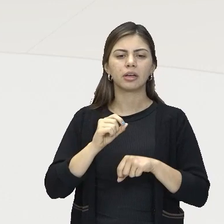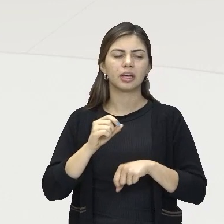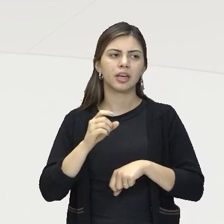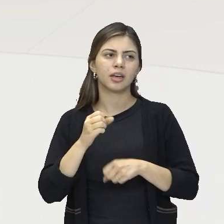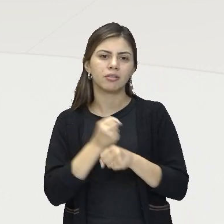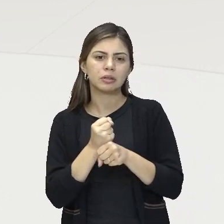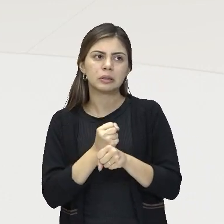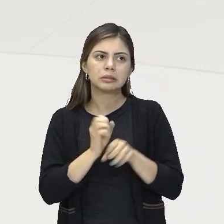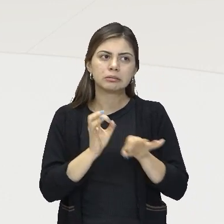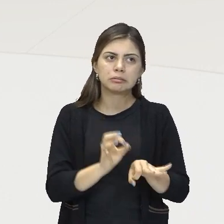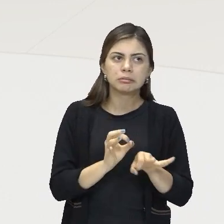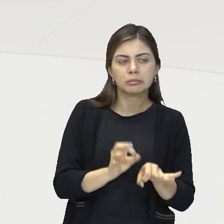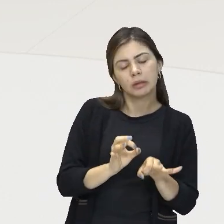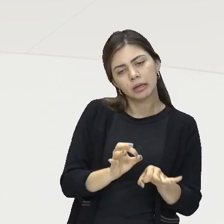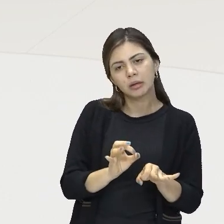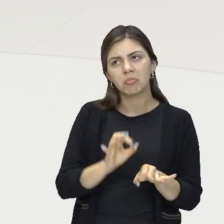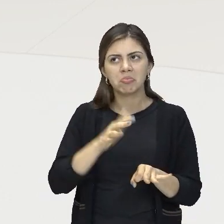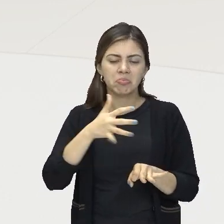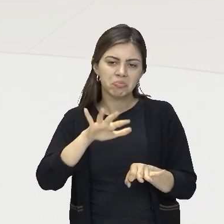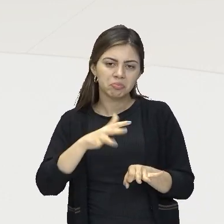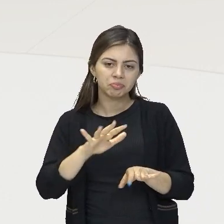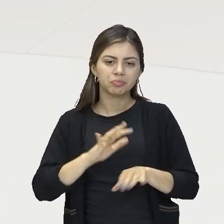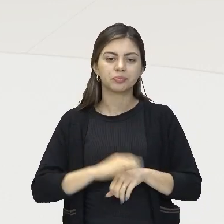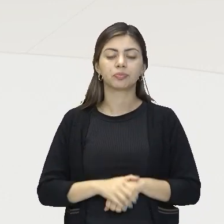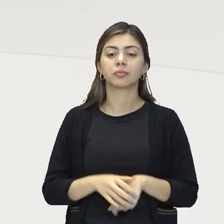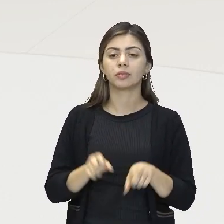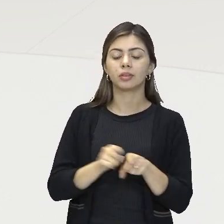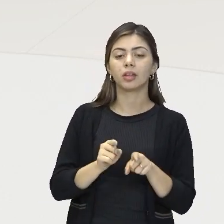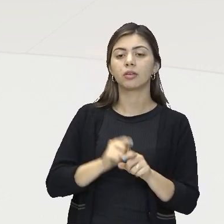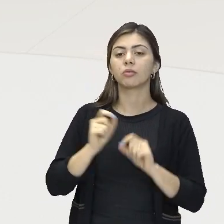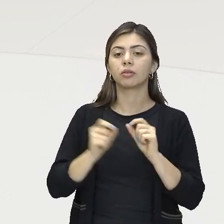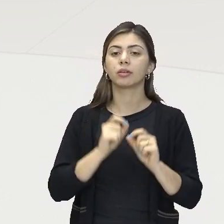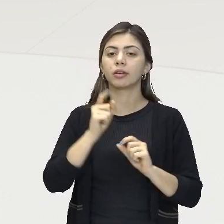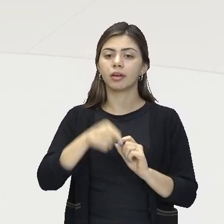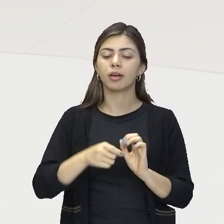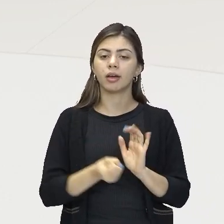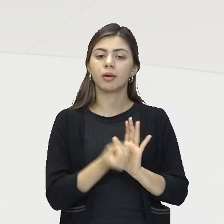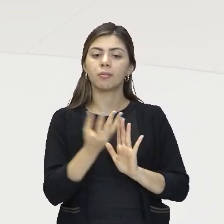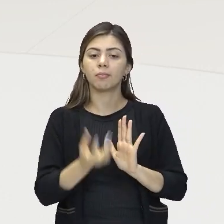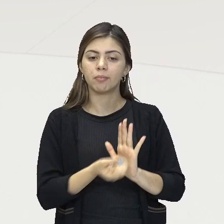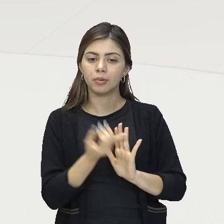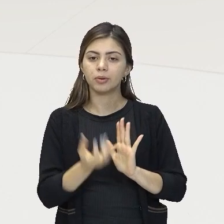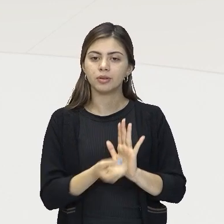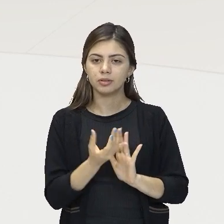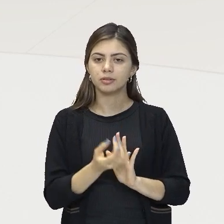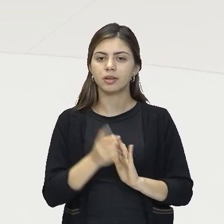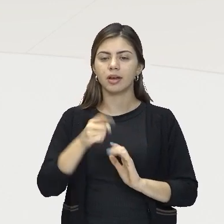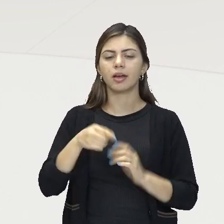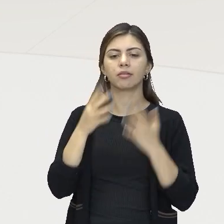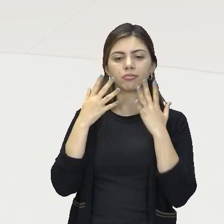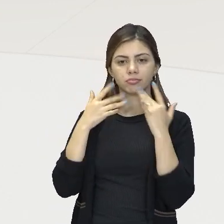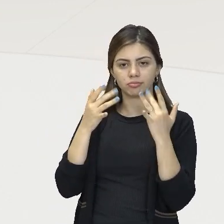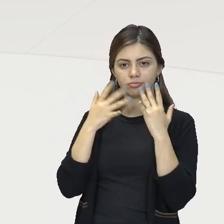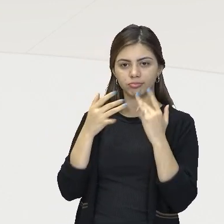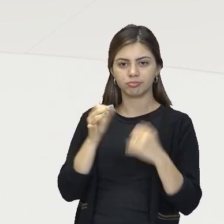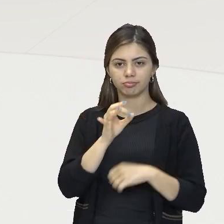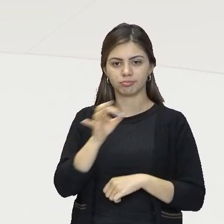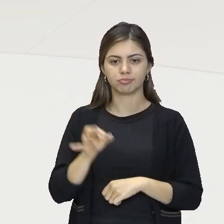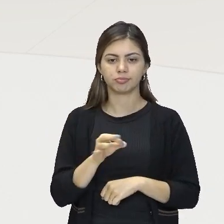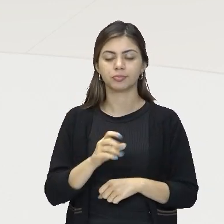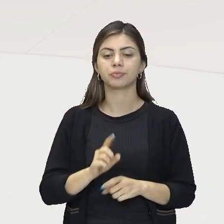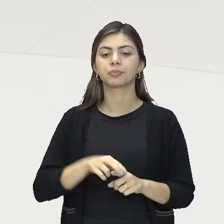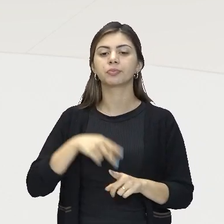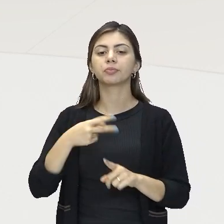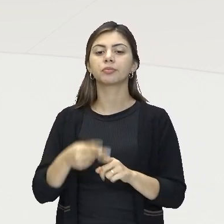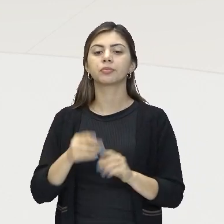de datas, certo? Traz o quê? Poesia palaciana, o teatro de Gil Vicente, certo?